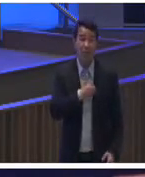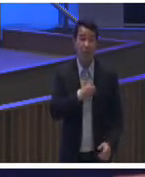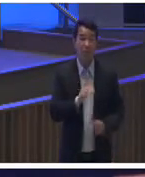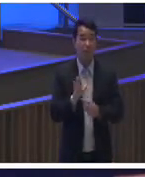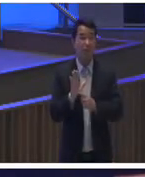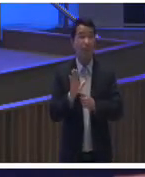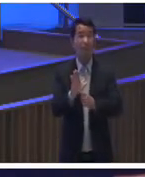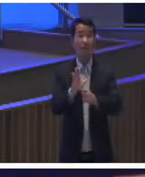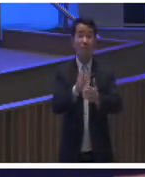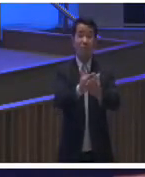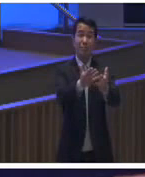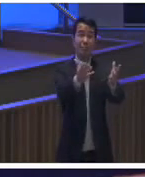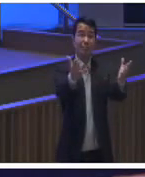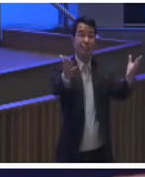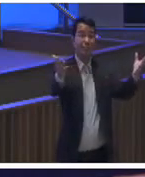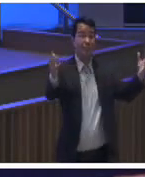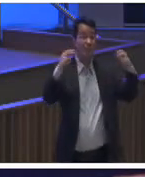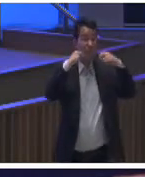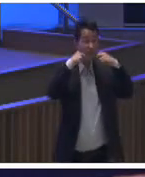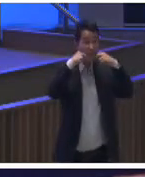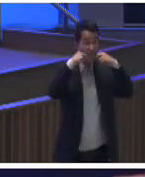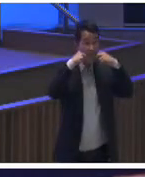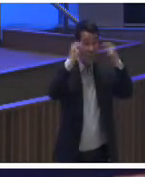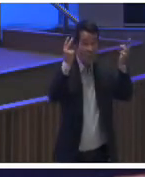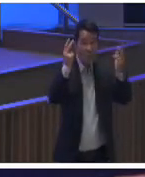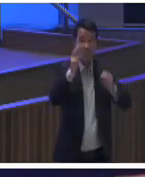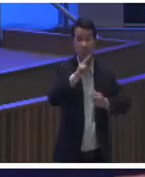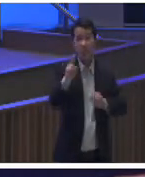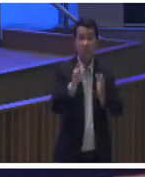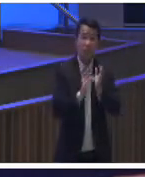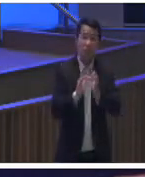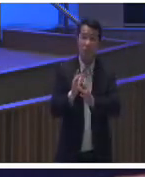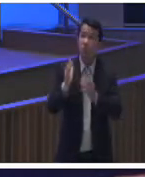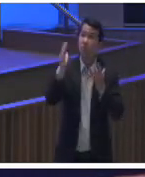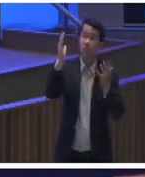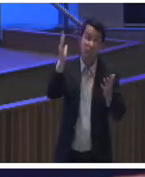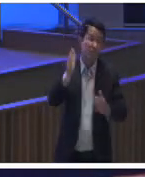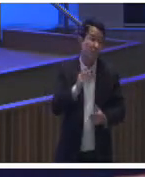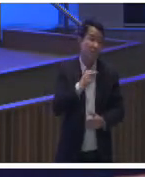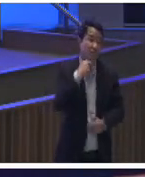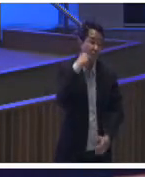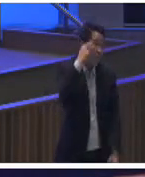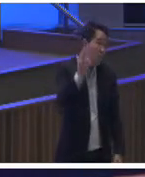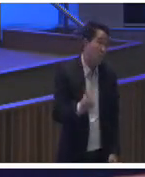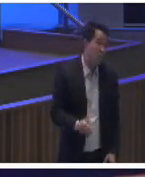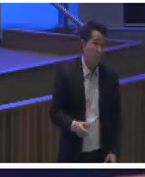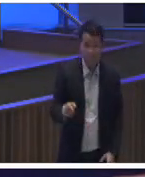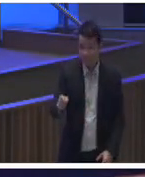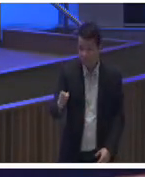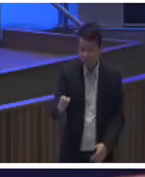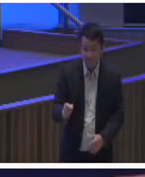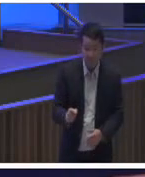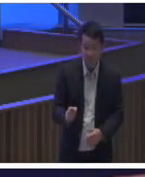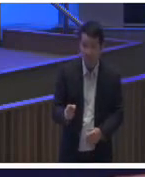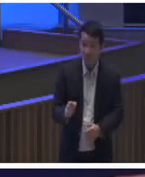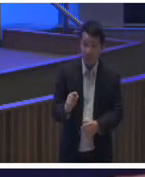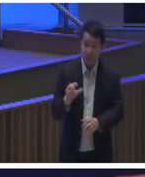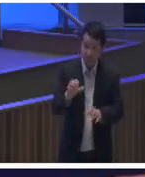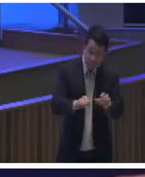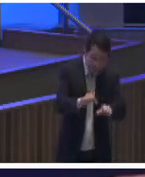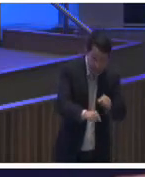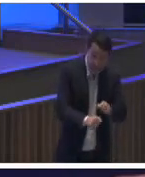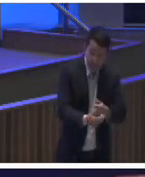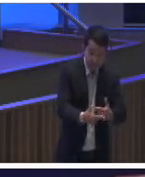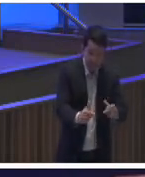ser confrontado, e se não for admitido como pecado, não há comunhão. Você está puxando o carro para